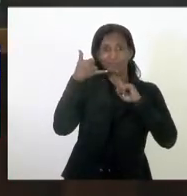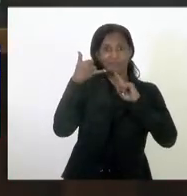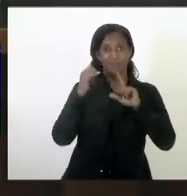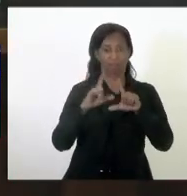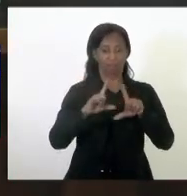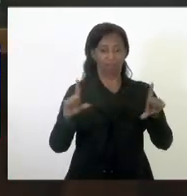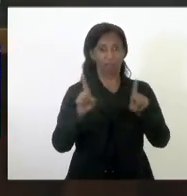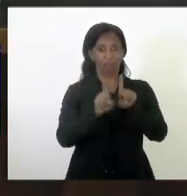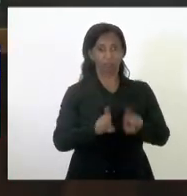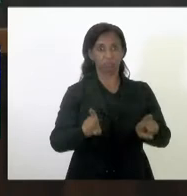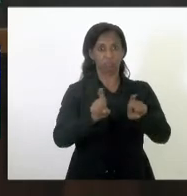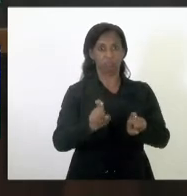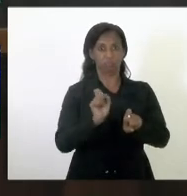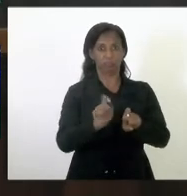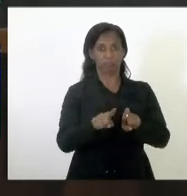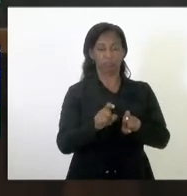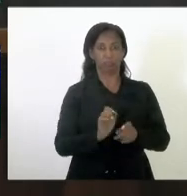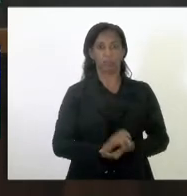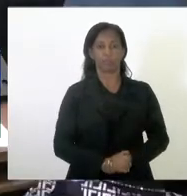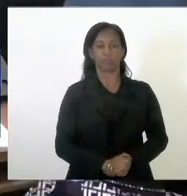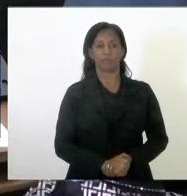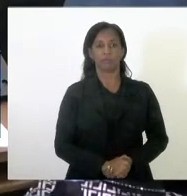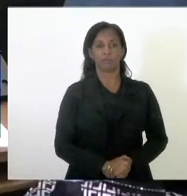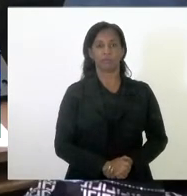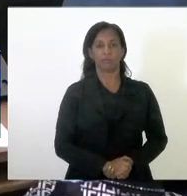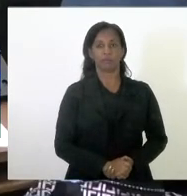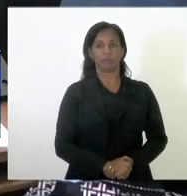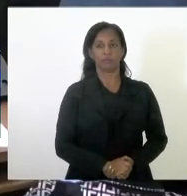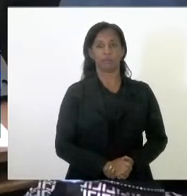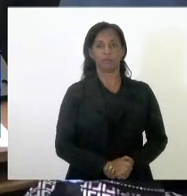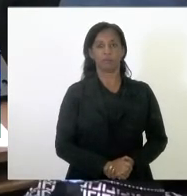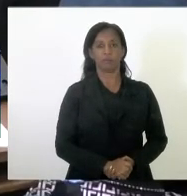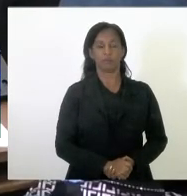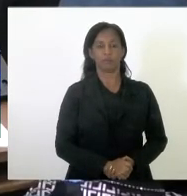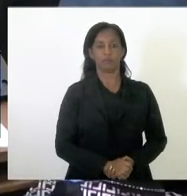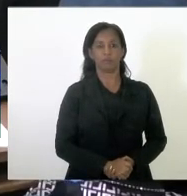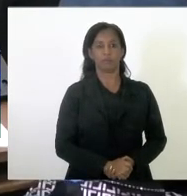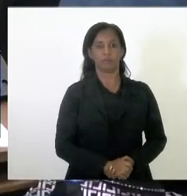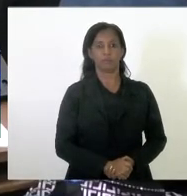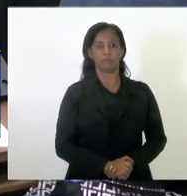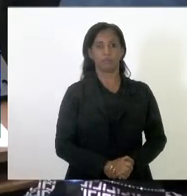sistema. É. Isso, braço.